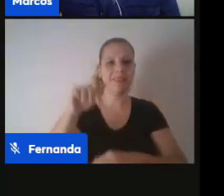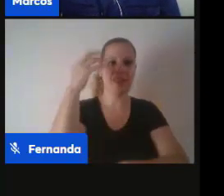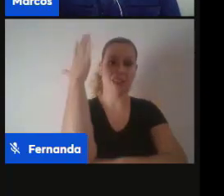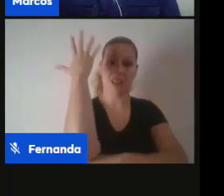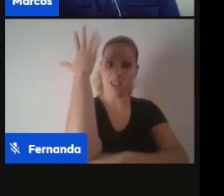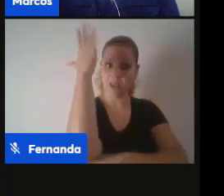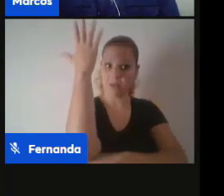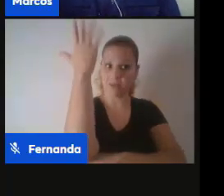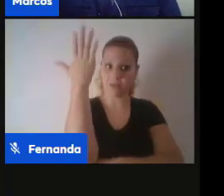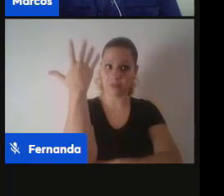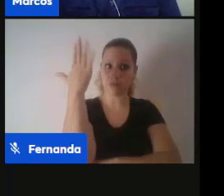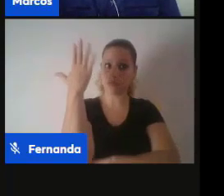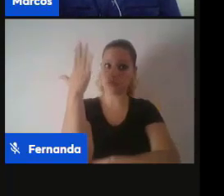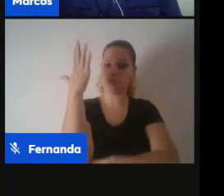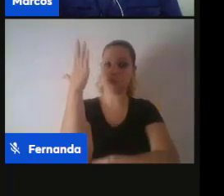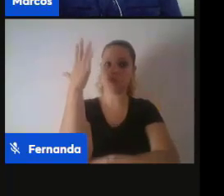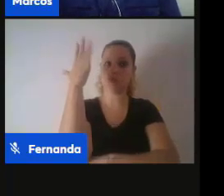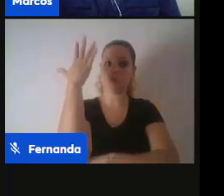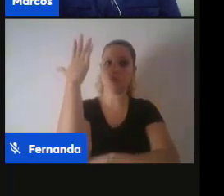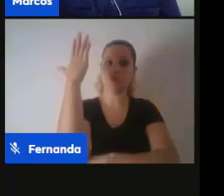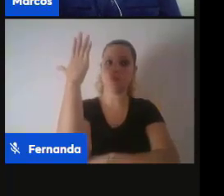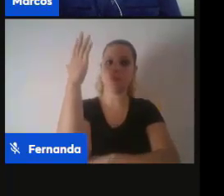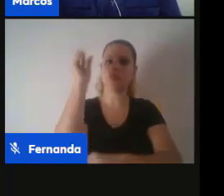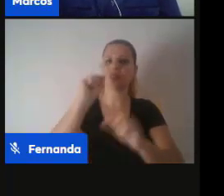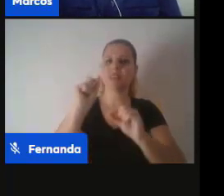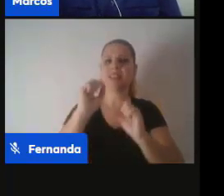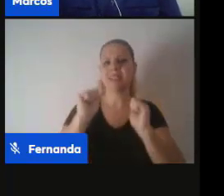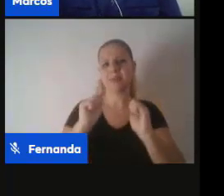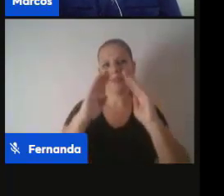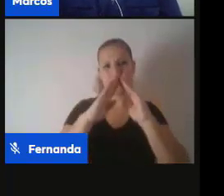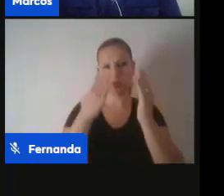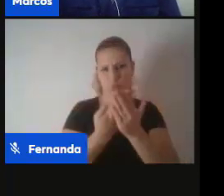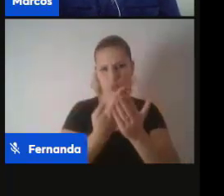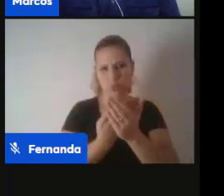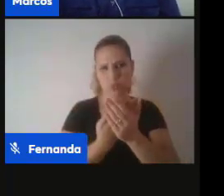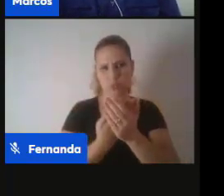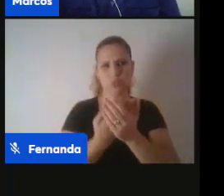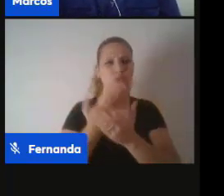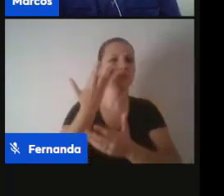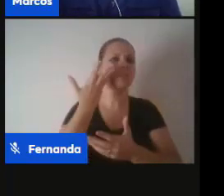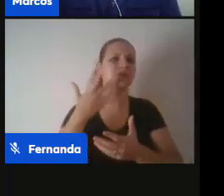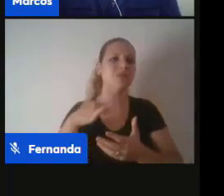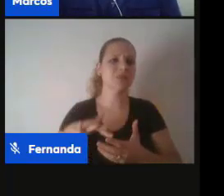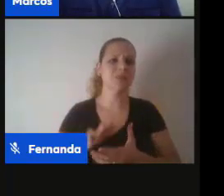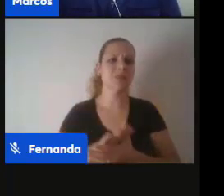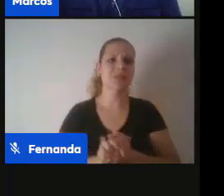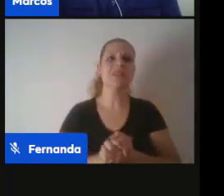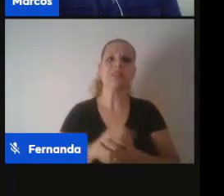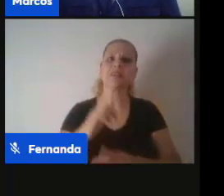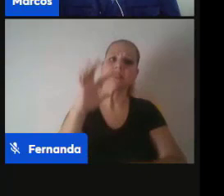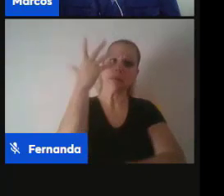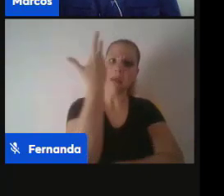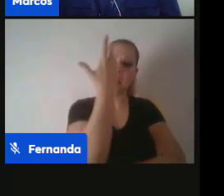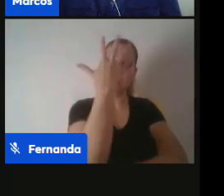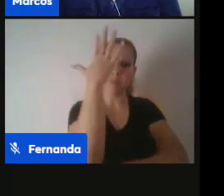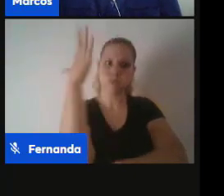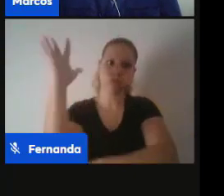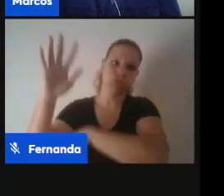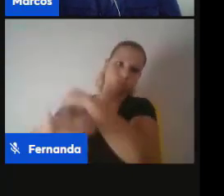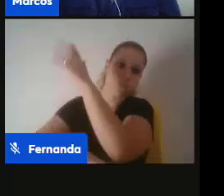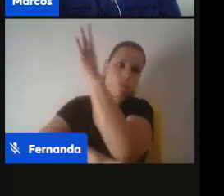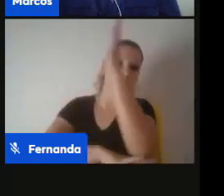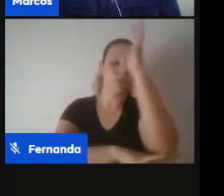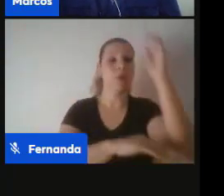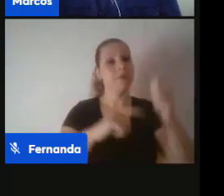cavidade de árvore, né? Muitas das vezes os CEINFs, os e-mails hoje, as escolas têm muitas árvores, então aí os